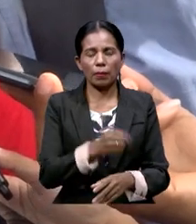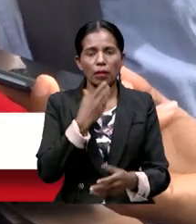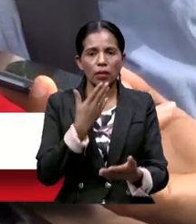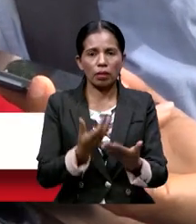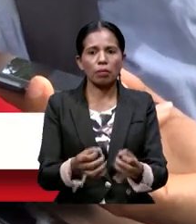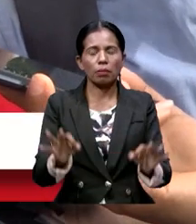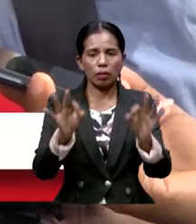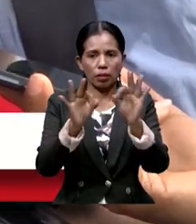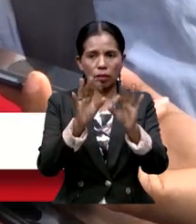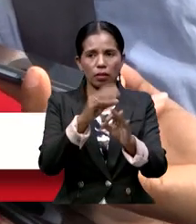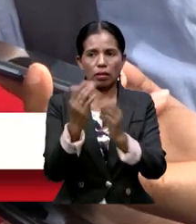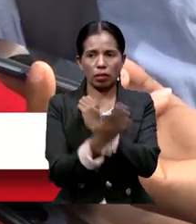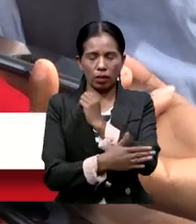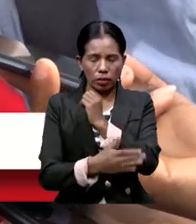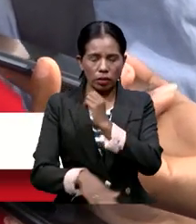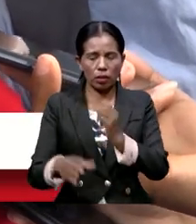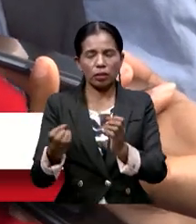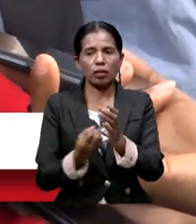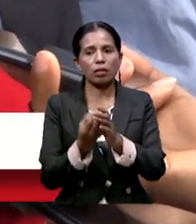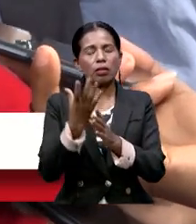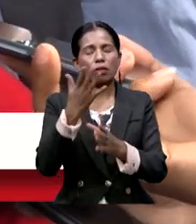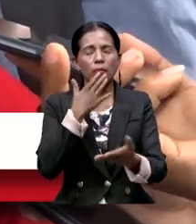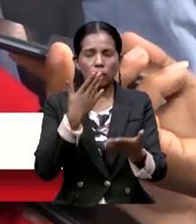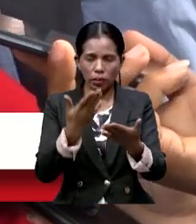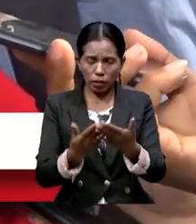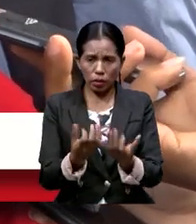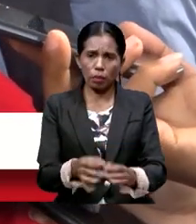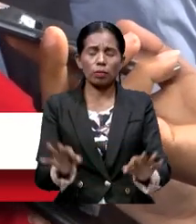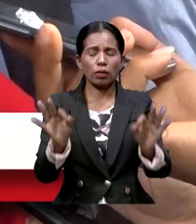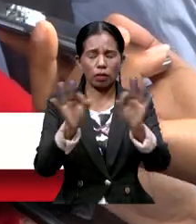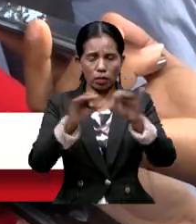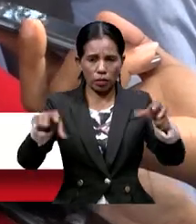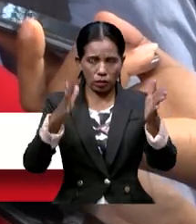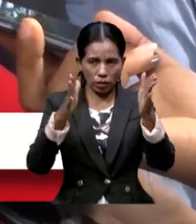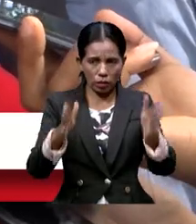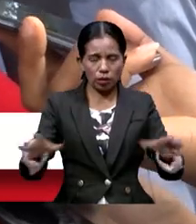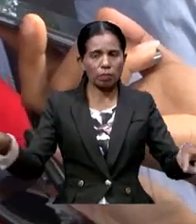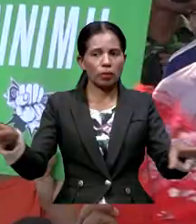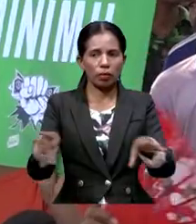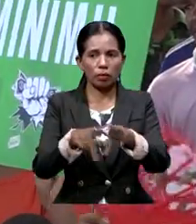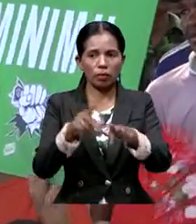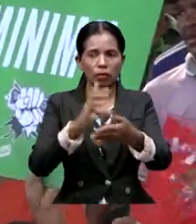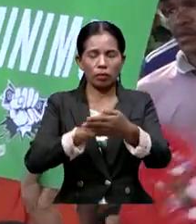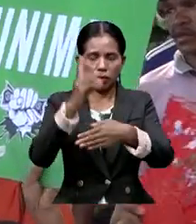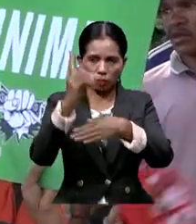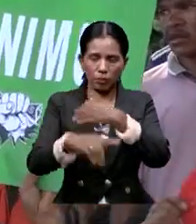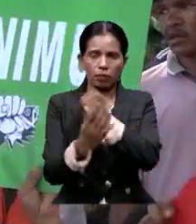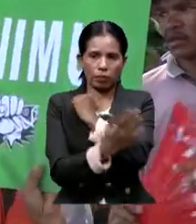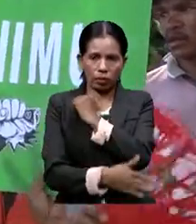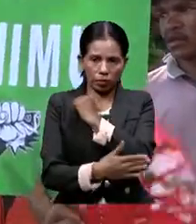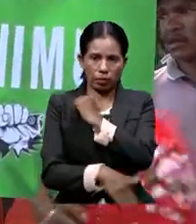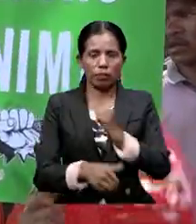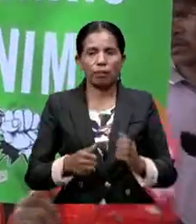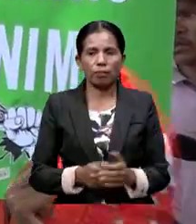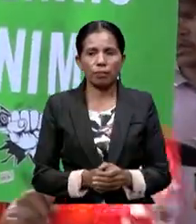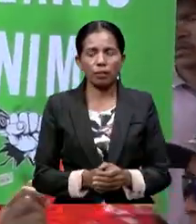atu sai buras, nasang ida nebe atu sai matak, nasang ida nebe atu sai sidari, importante mak trabalhadores ninia participação ia desenvolvimento nasang. Dan ini subsidi